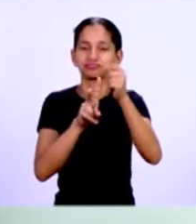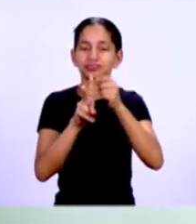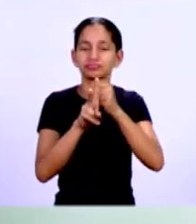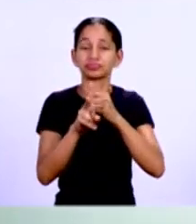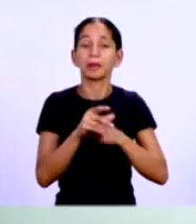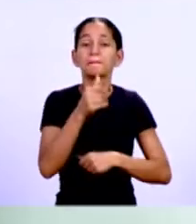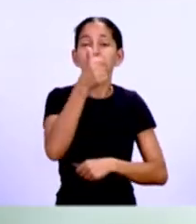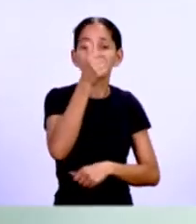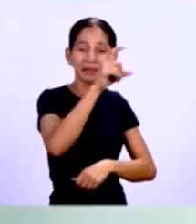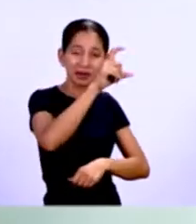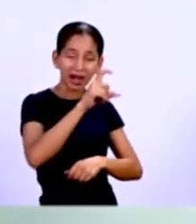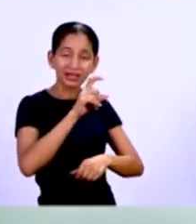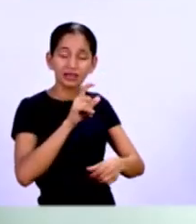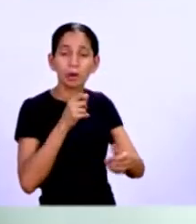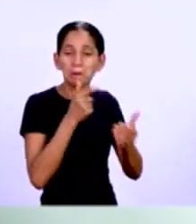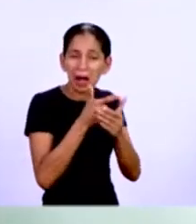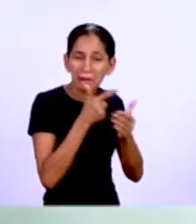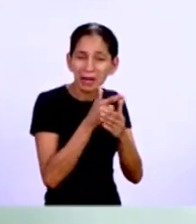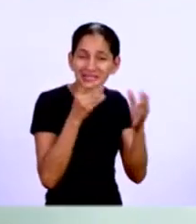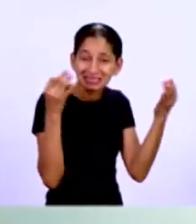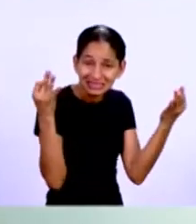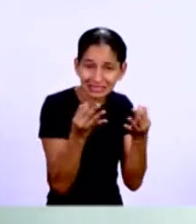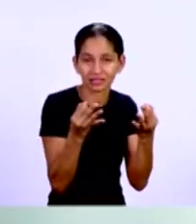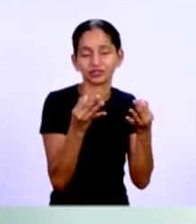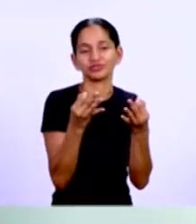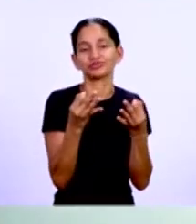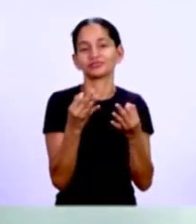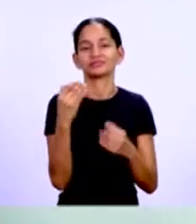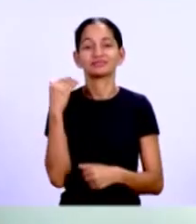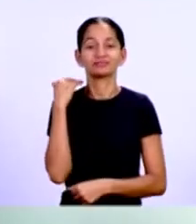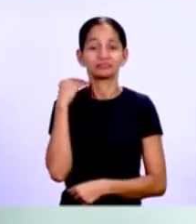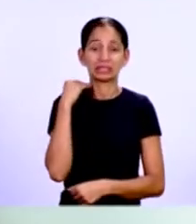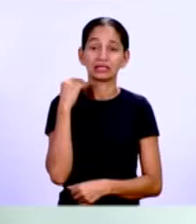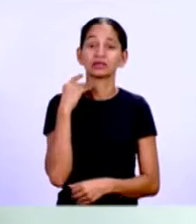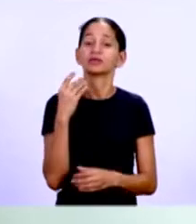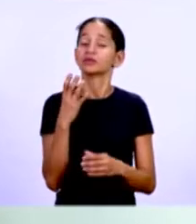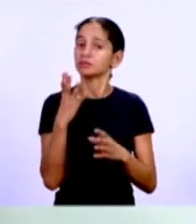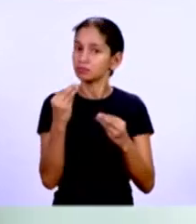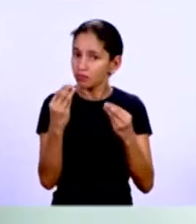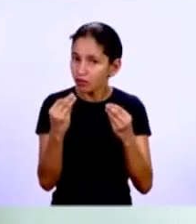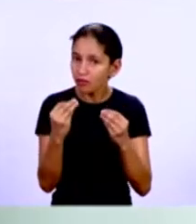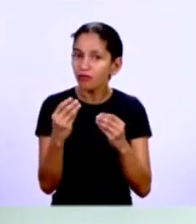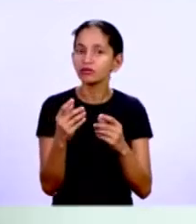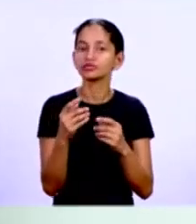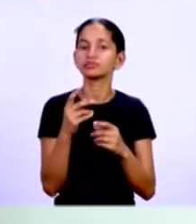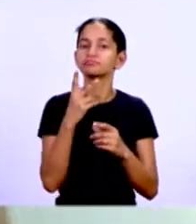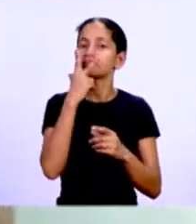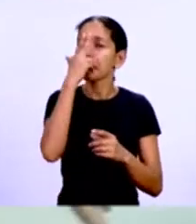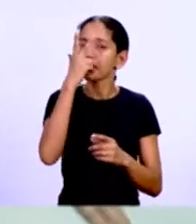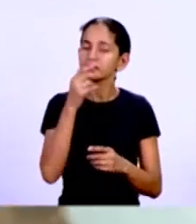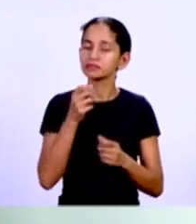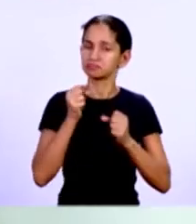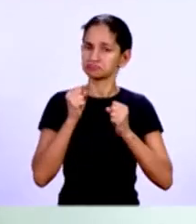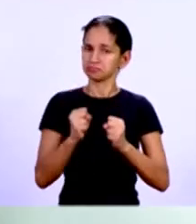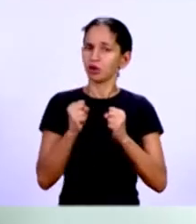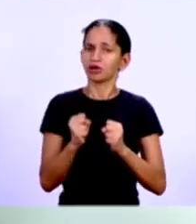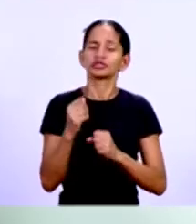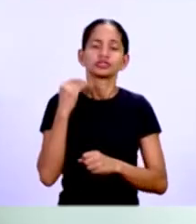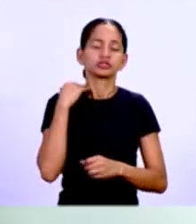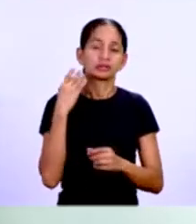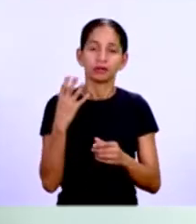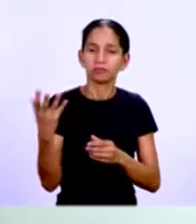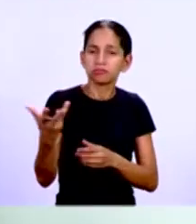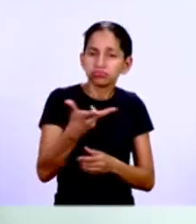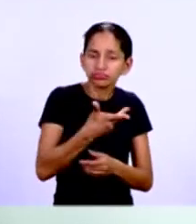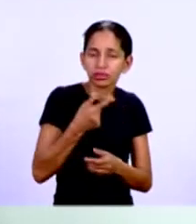dívida do cartão, está muito alta mesmo. Os bancos têm muito poder em cima da gente, inclusive por causa do que a gente está discutindo aqui, porque hoje em dia